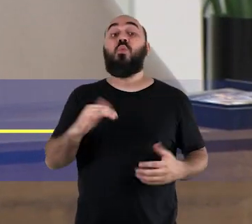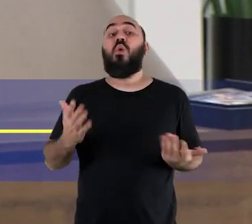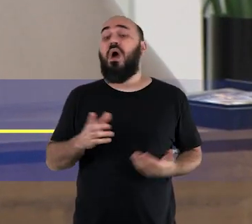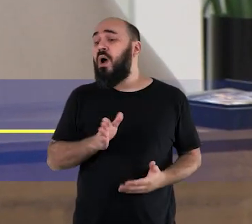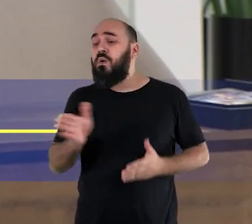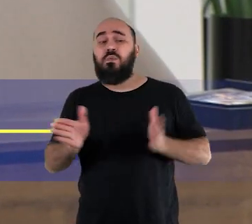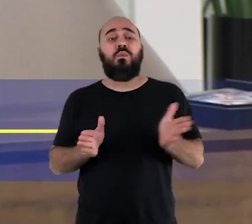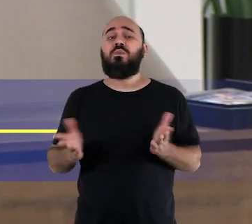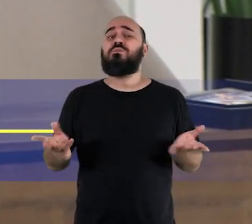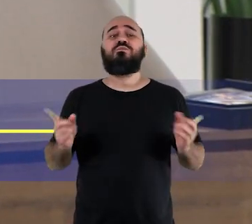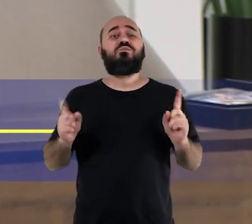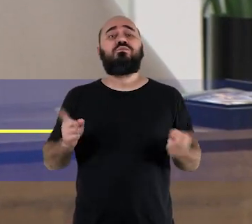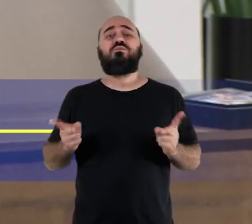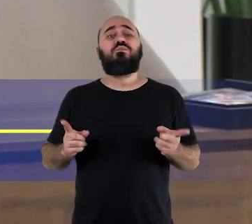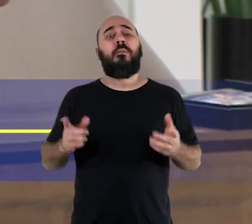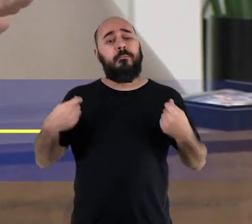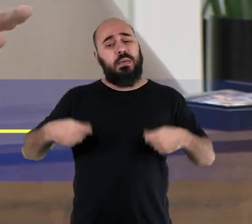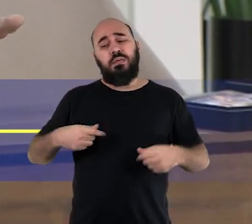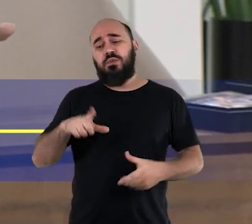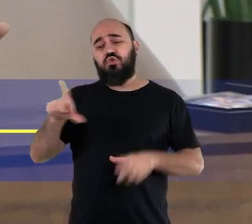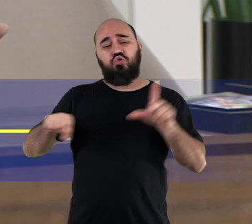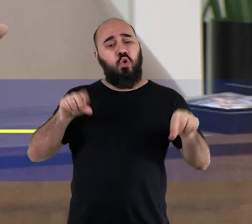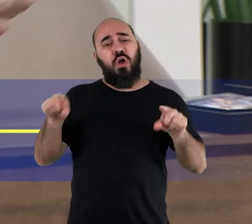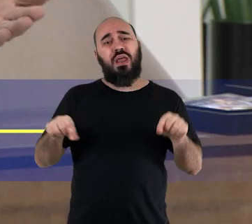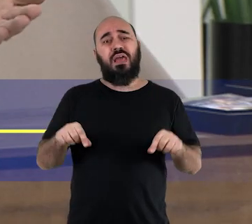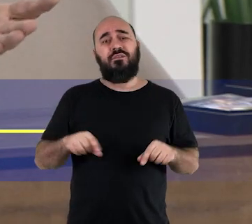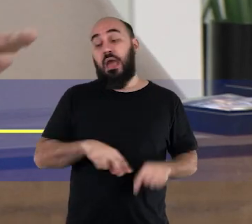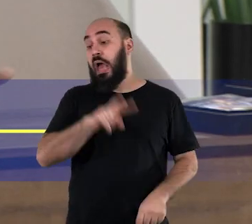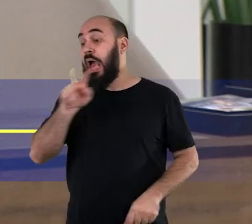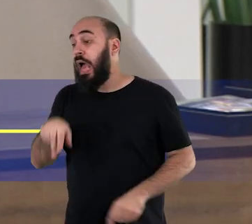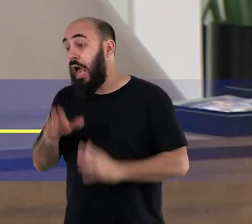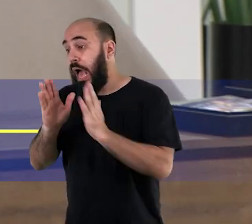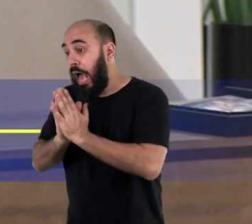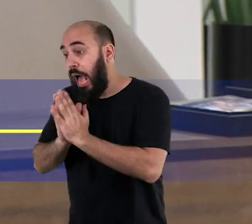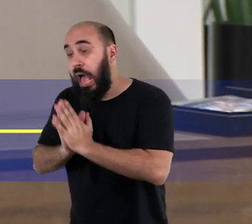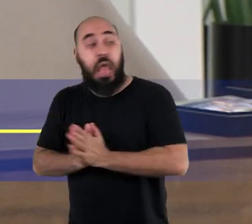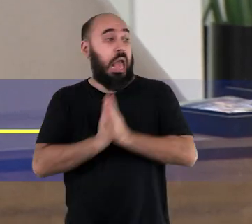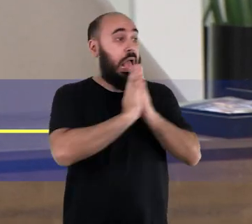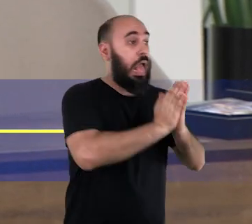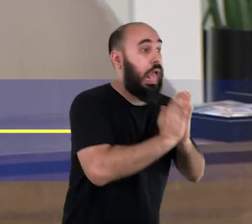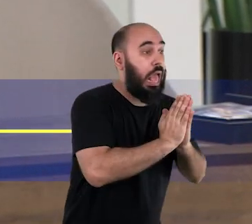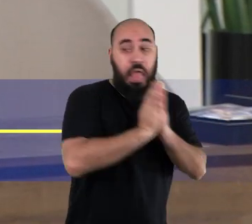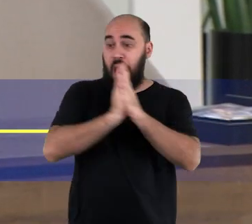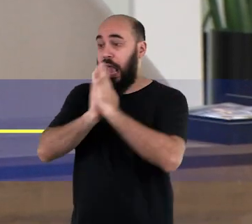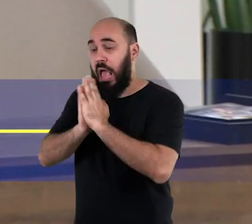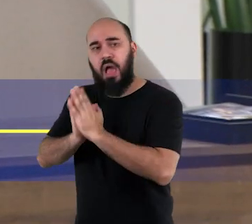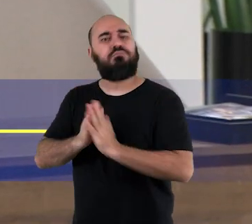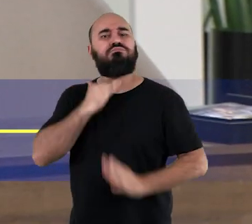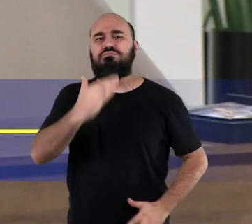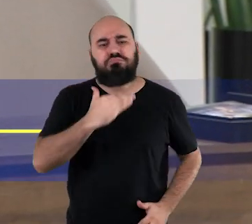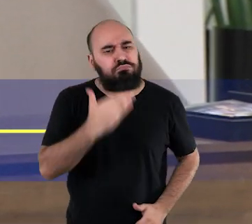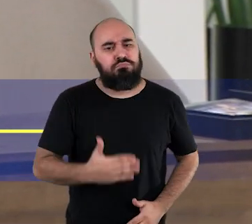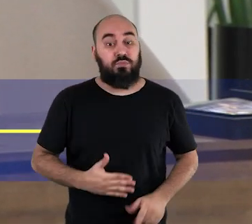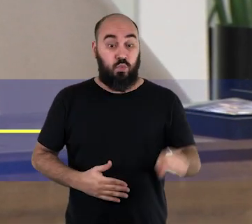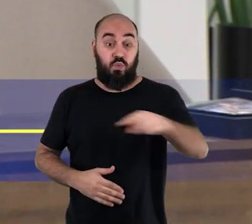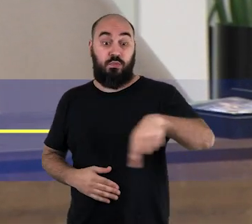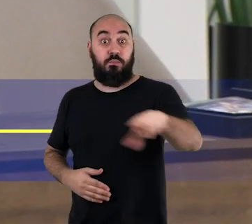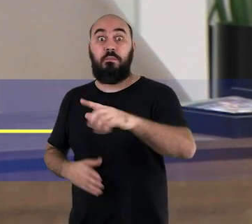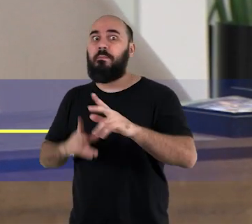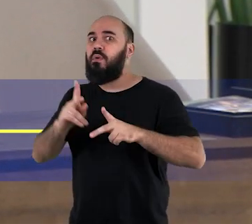quando vocês ficarão pulando de um lado para o outro? Até quando? E o povo não respondeu nada.